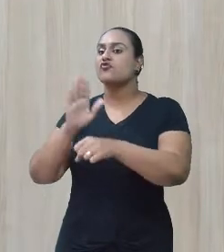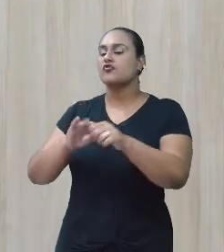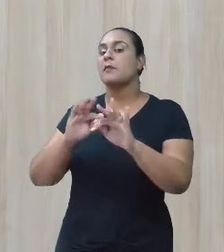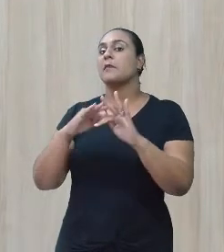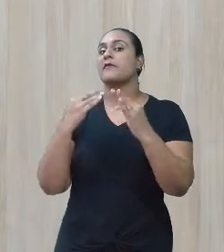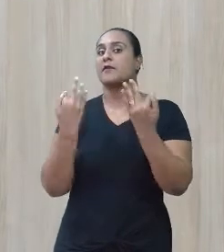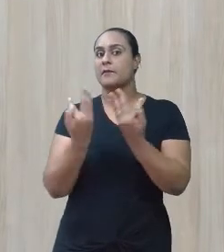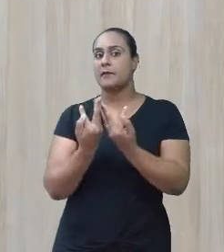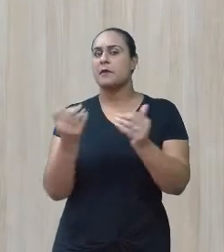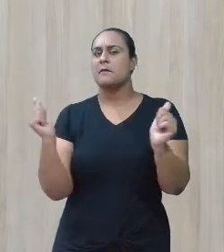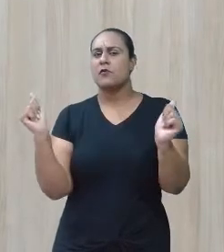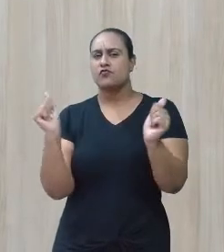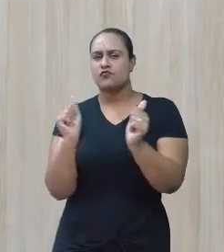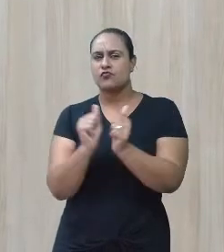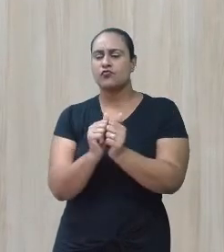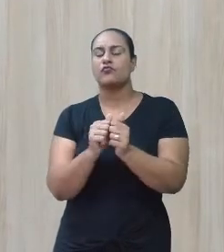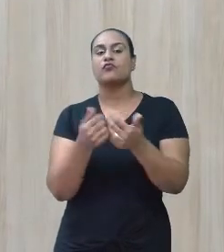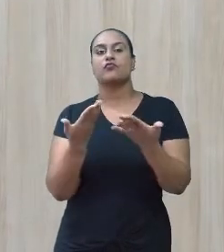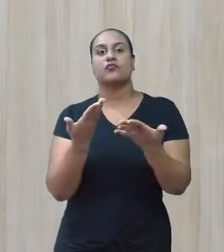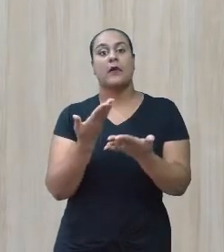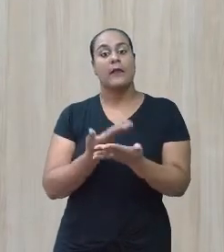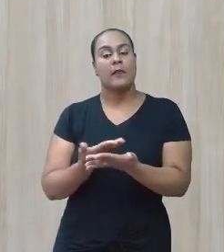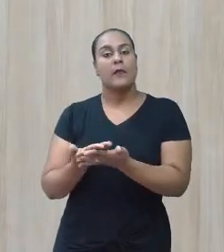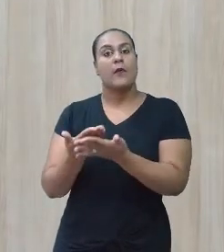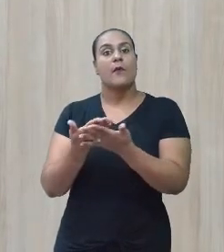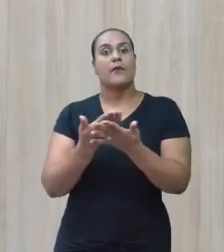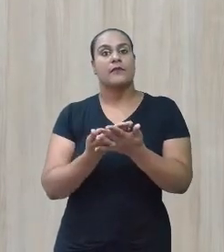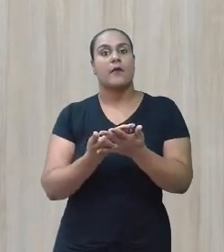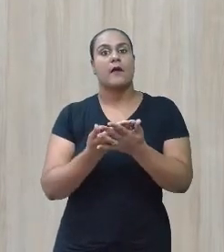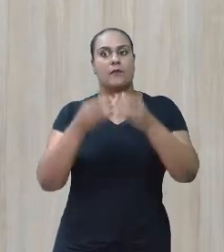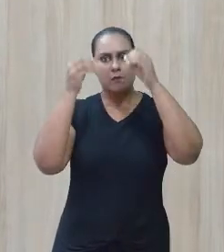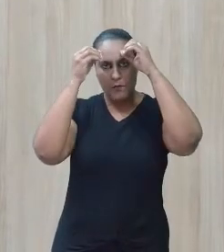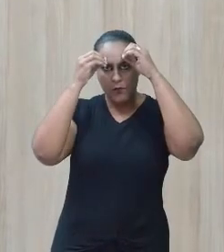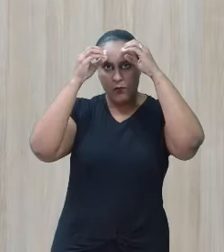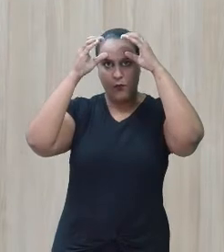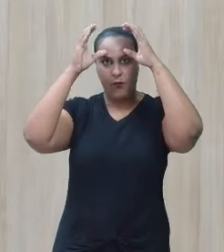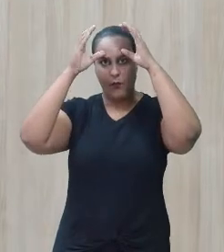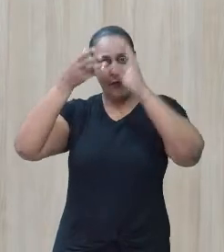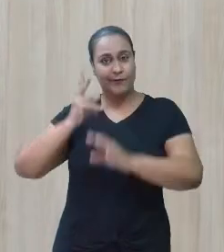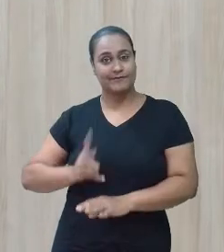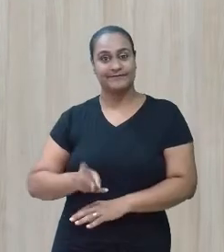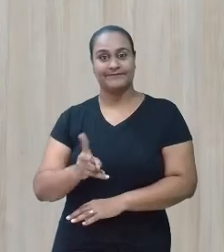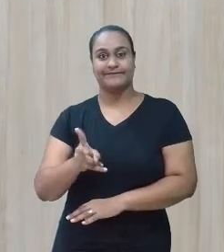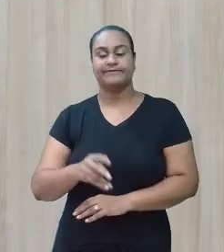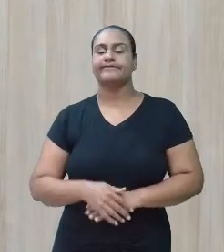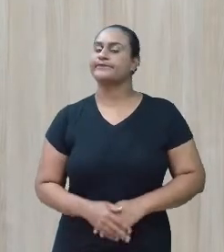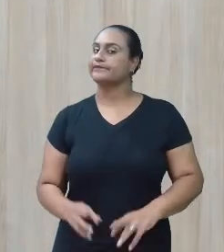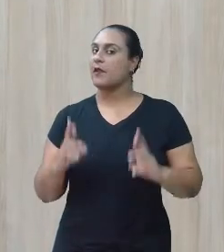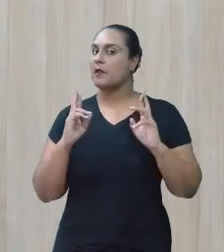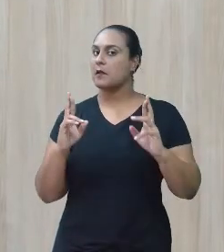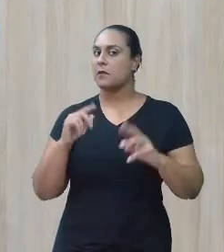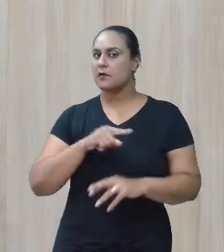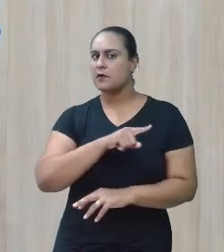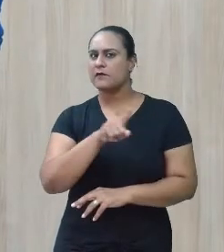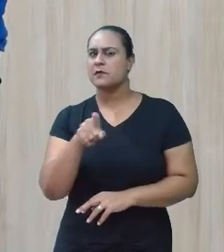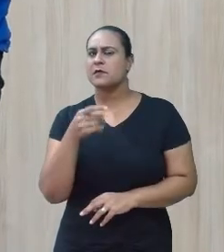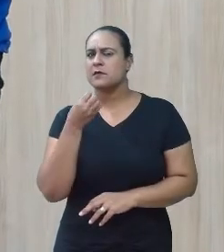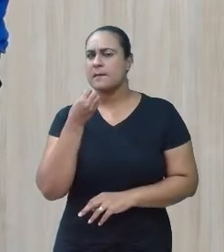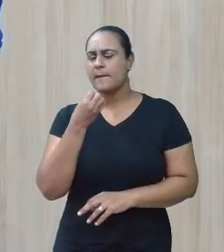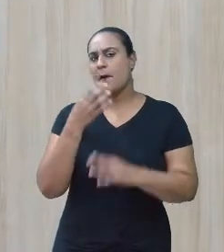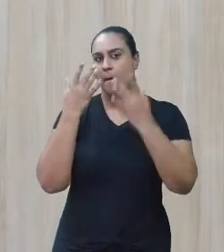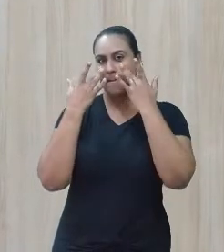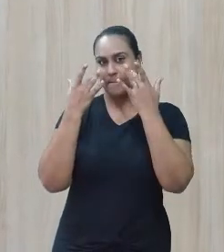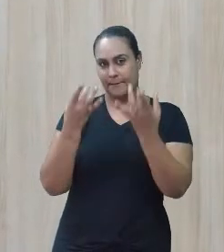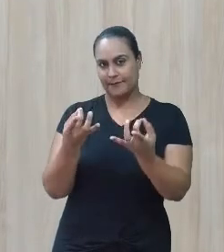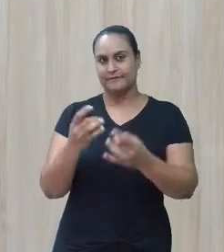junto podermos viajar nesse mundo do conhecimento e crescer sempre mais. Espero que vocês estejam bem atentos, tá